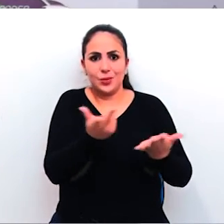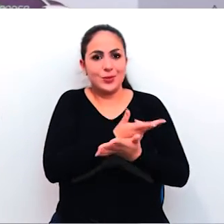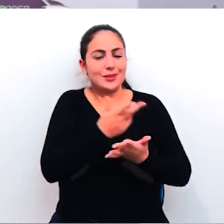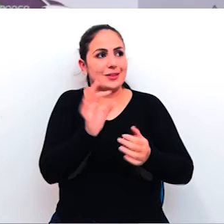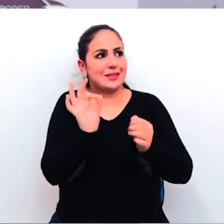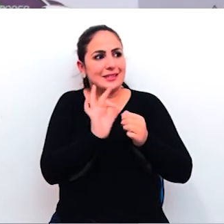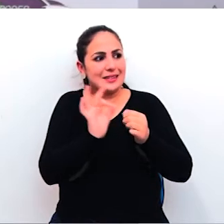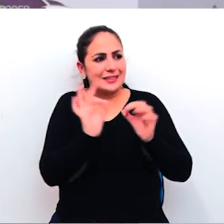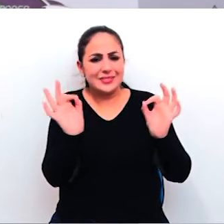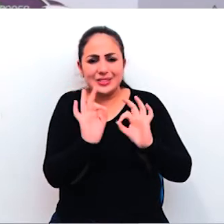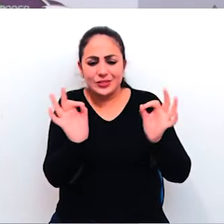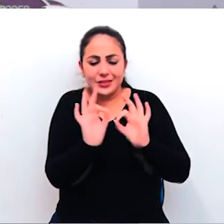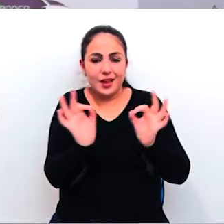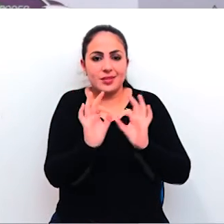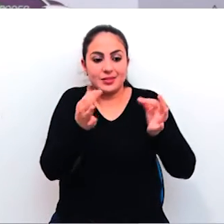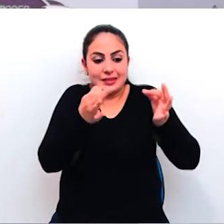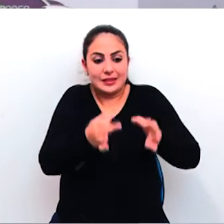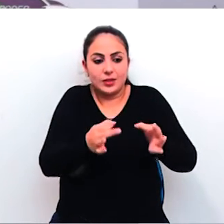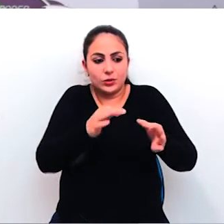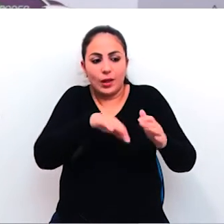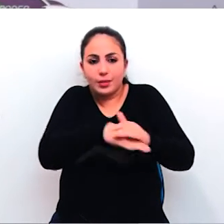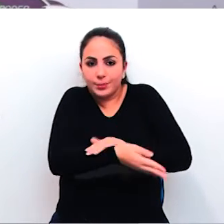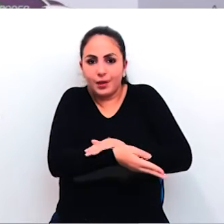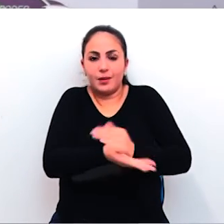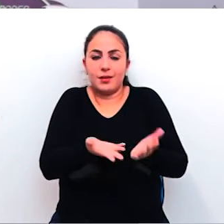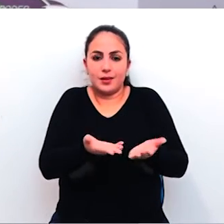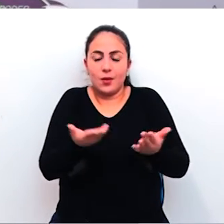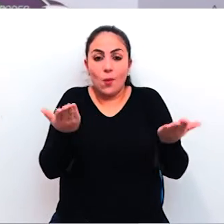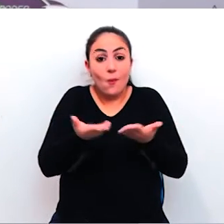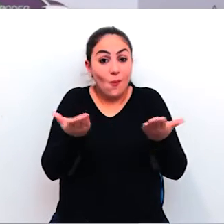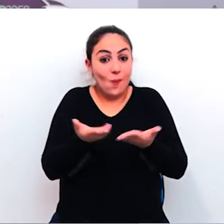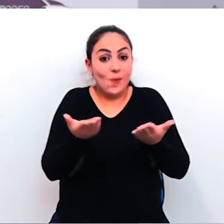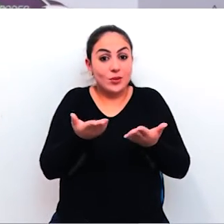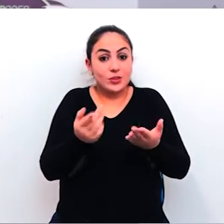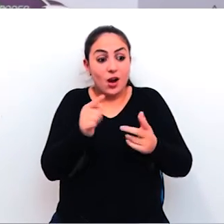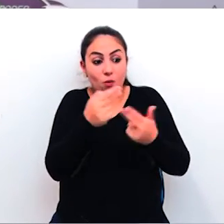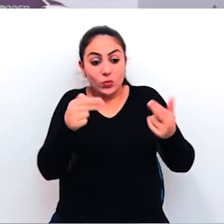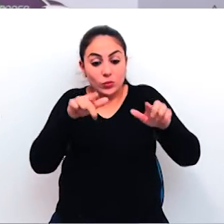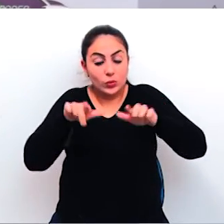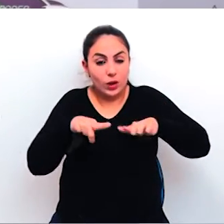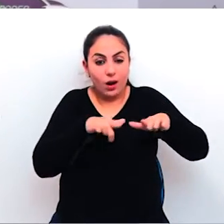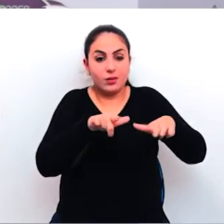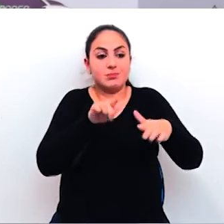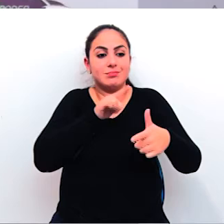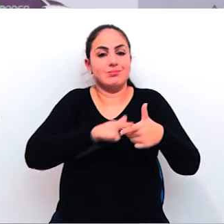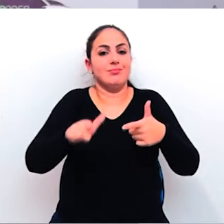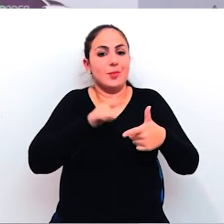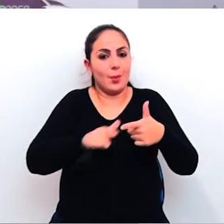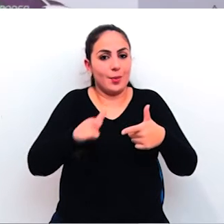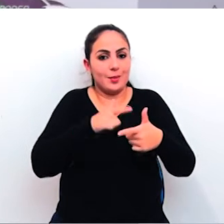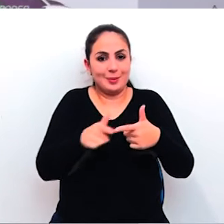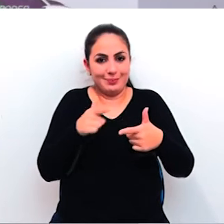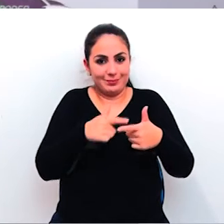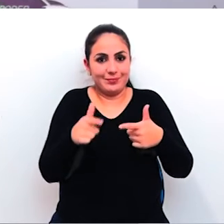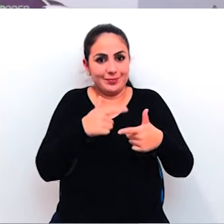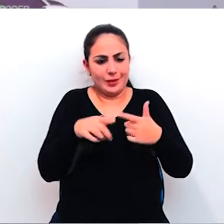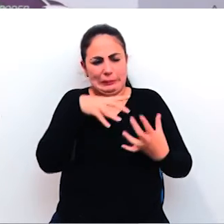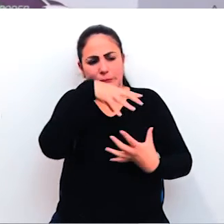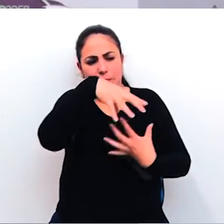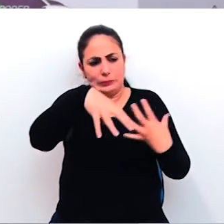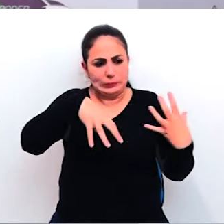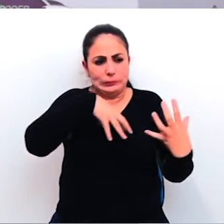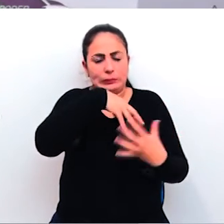foi dado um tratamento adequados e hoje está em alguns pontos gerando um